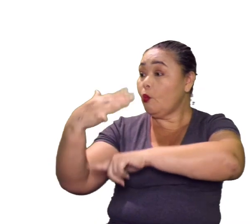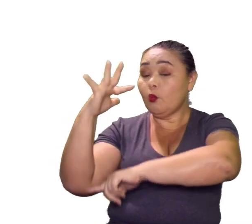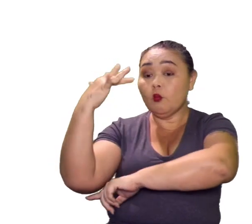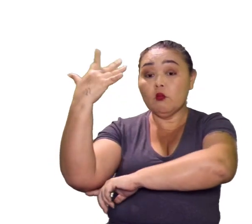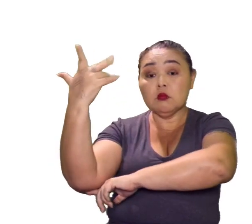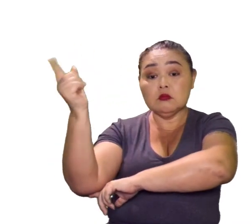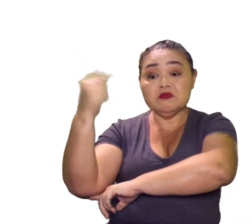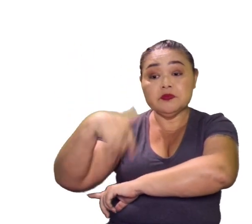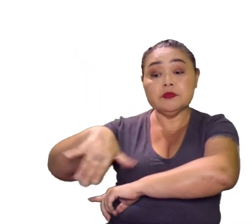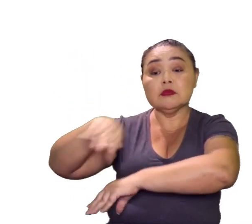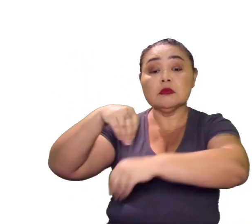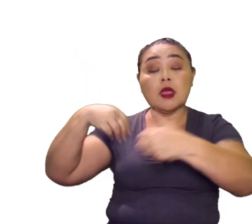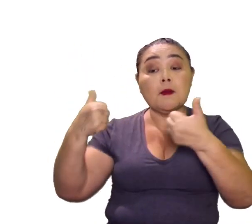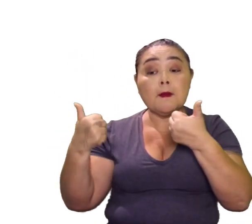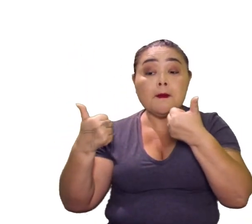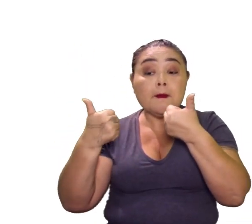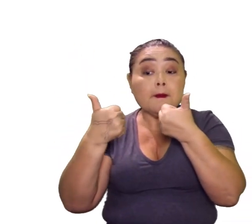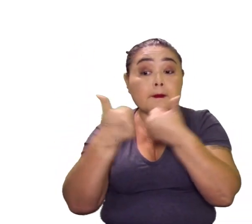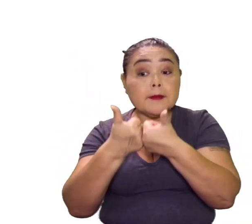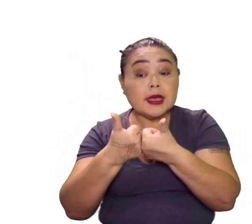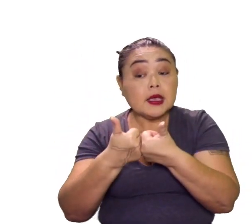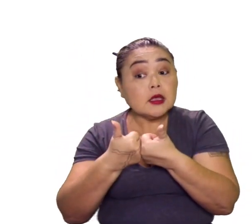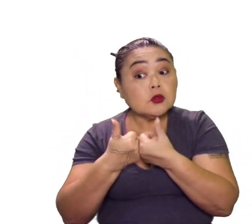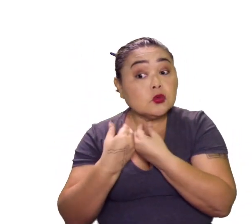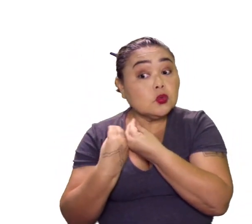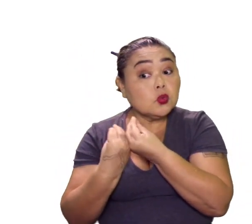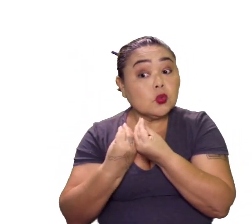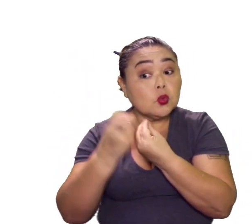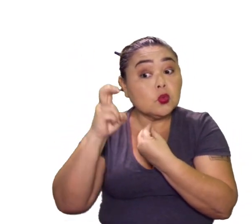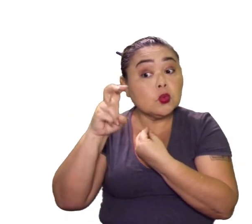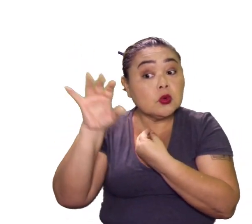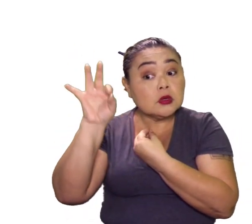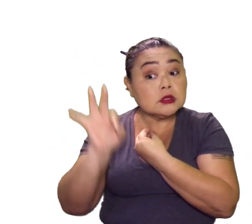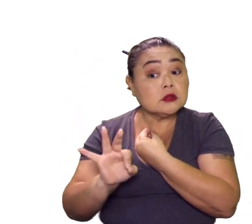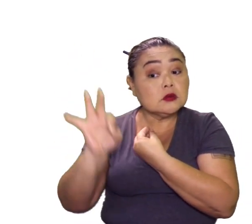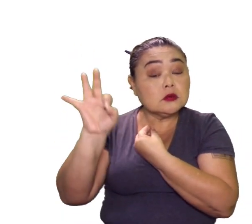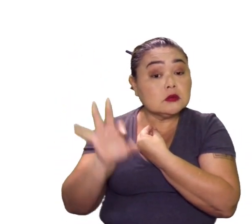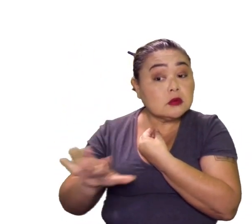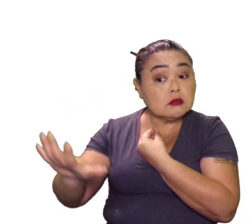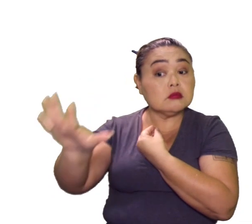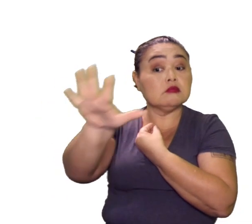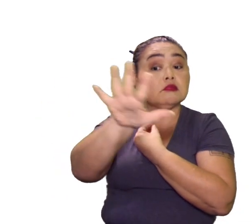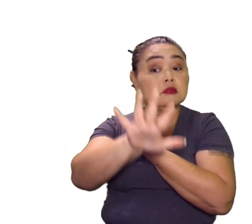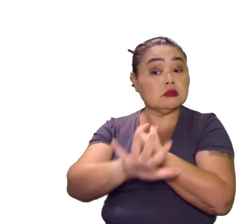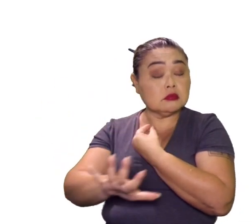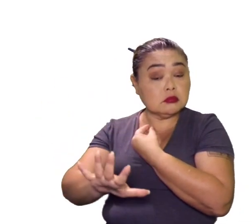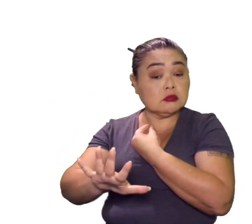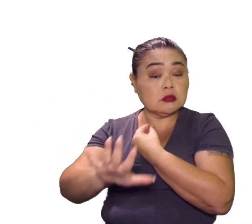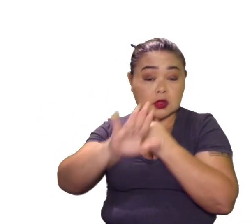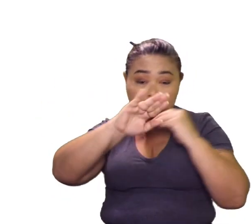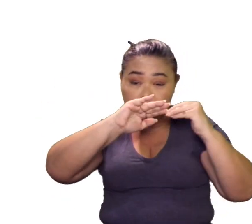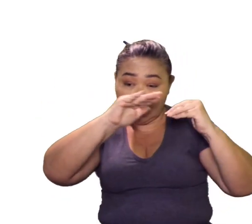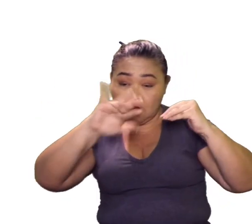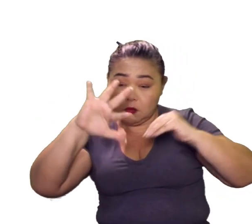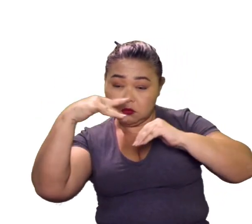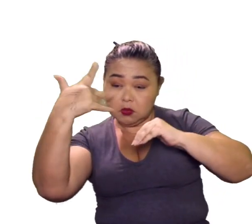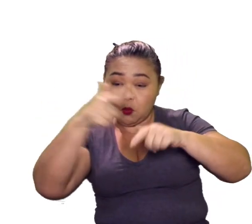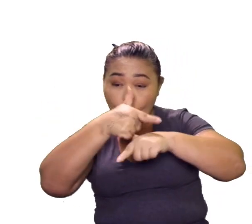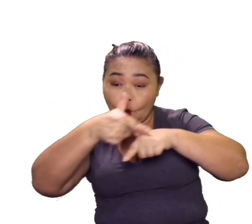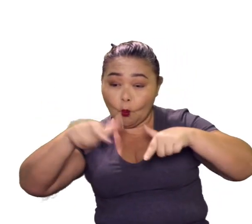está próximo dos 50%, né? Olha só que interessante. E esse arco de desflorestamento